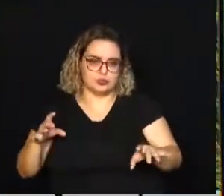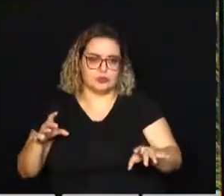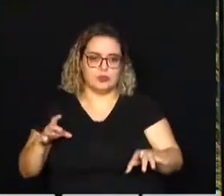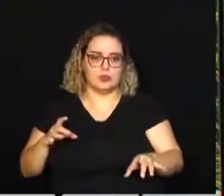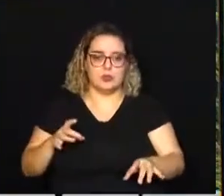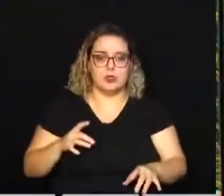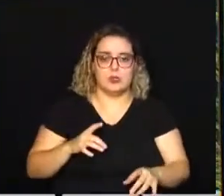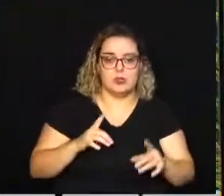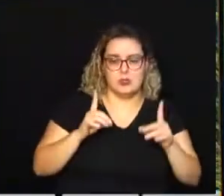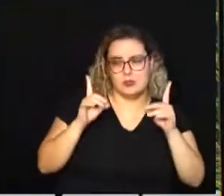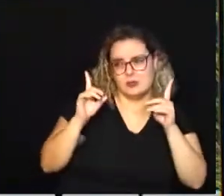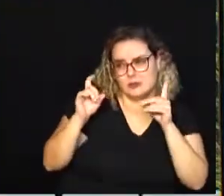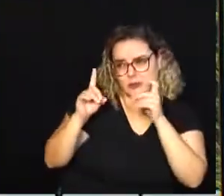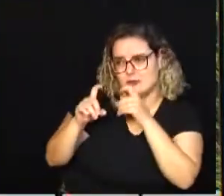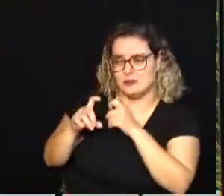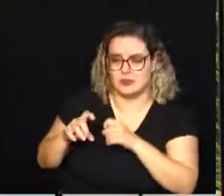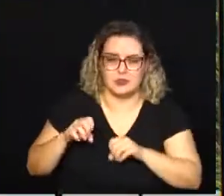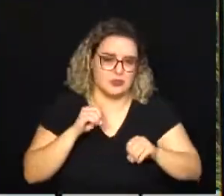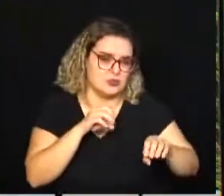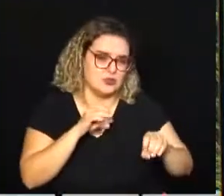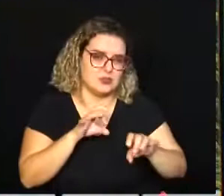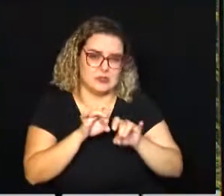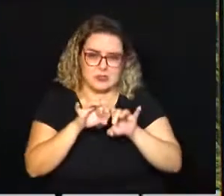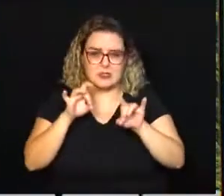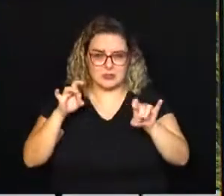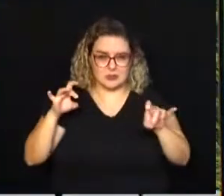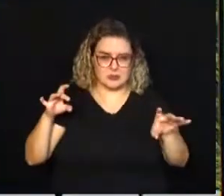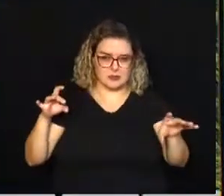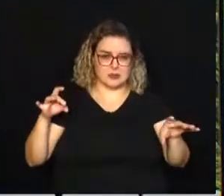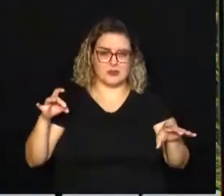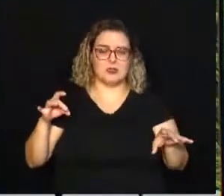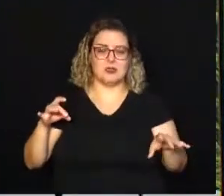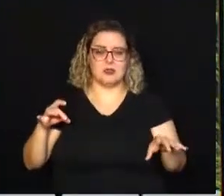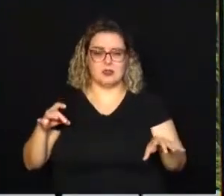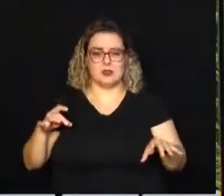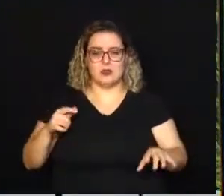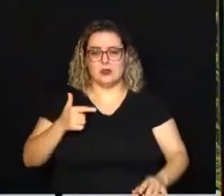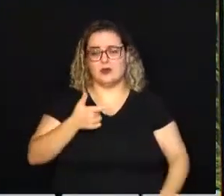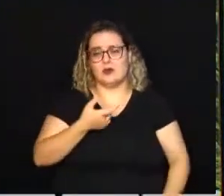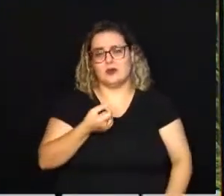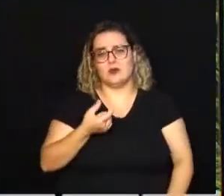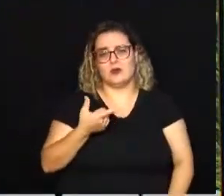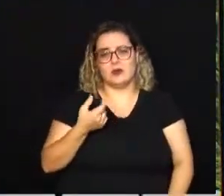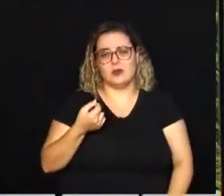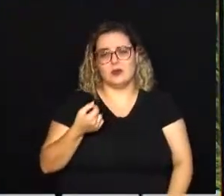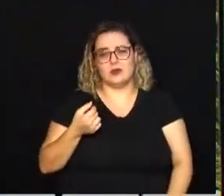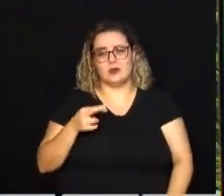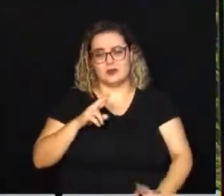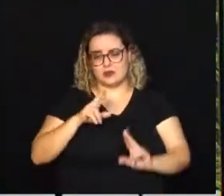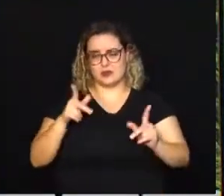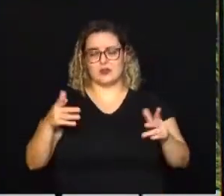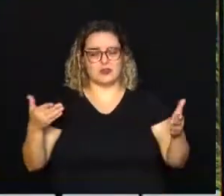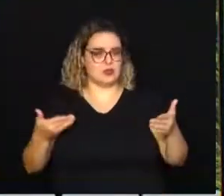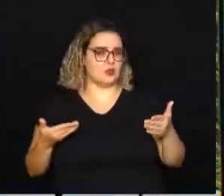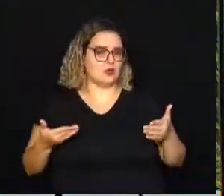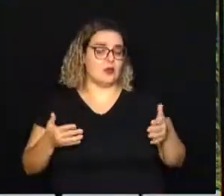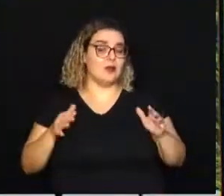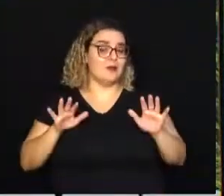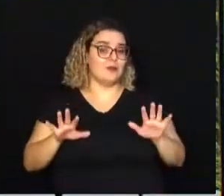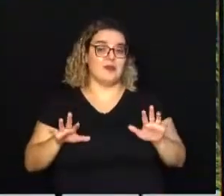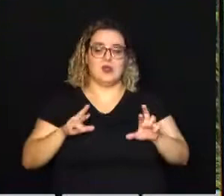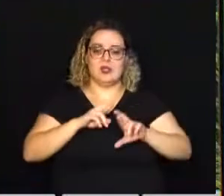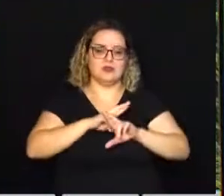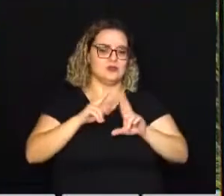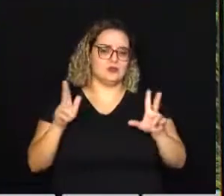de chamar isso de ensino remoto, né? Mas, enfim, o que foi 2020 e o que está sendo agora. Mas não foi isso que aconteceu.